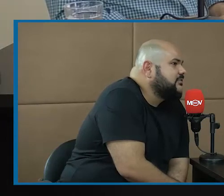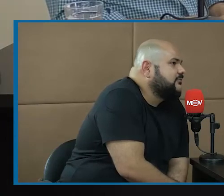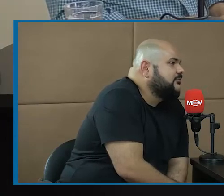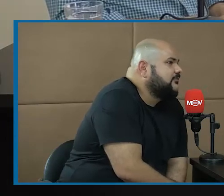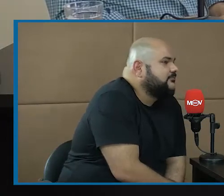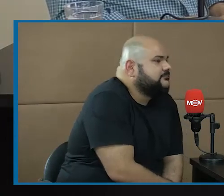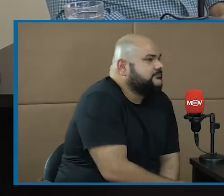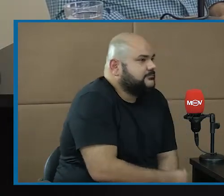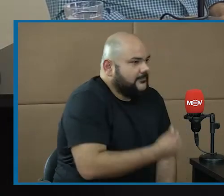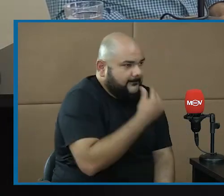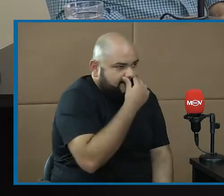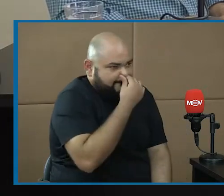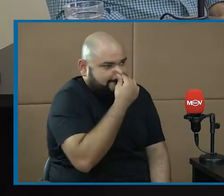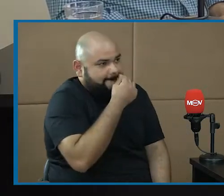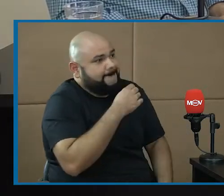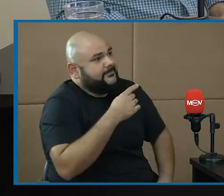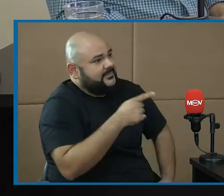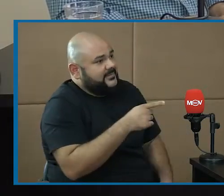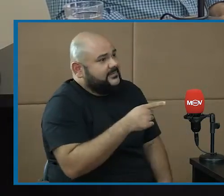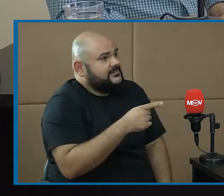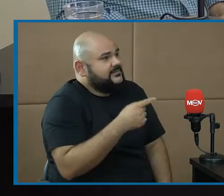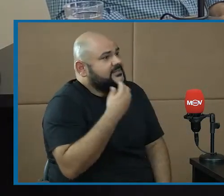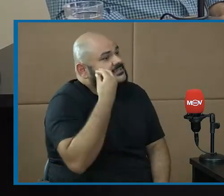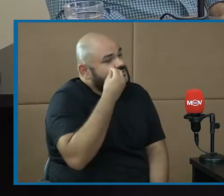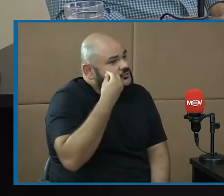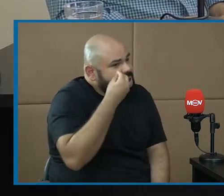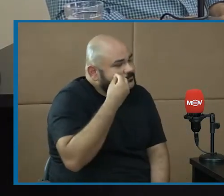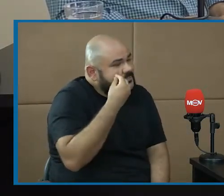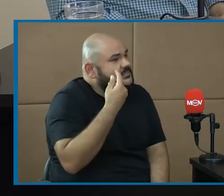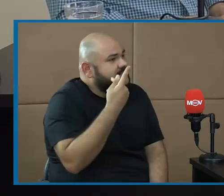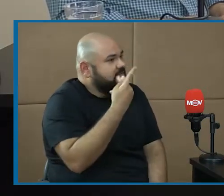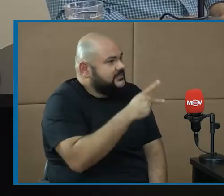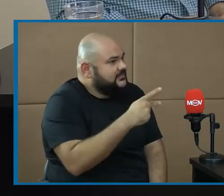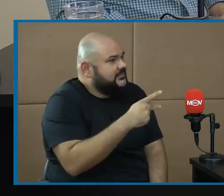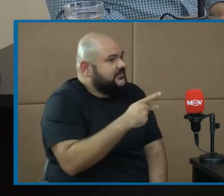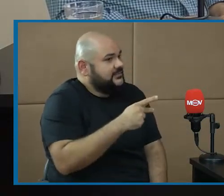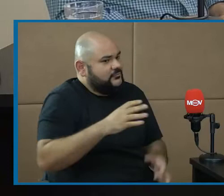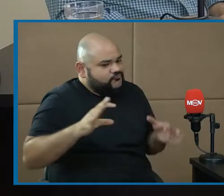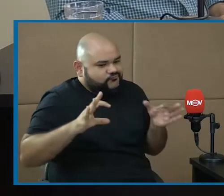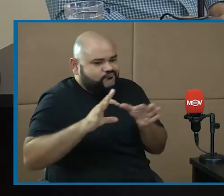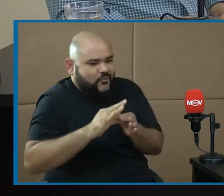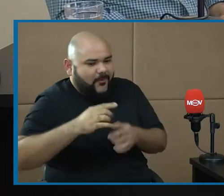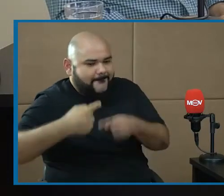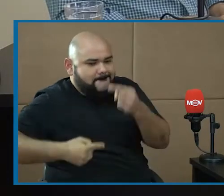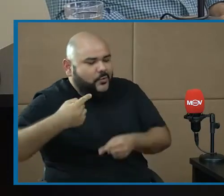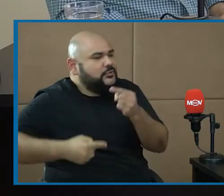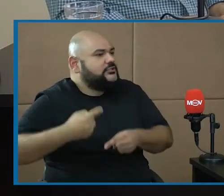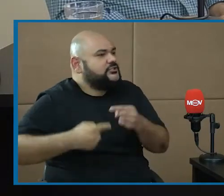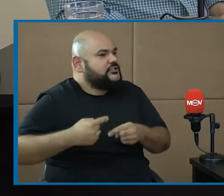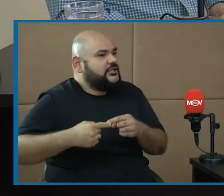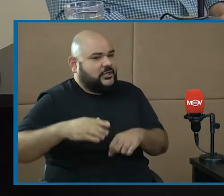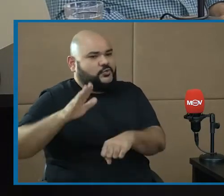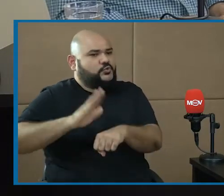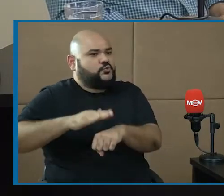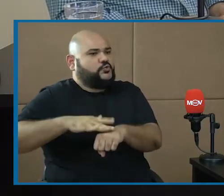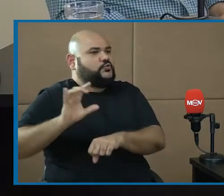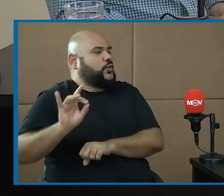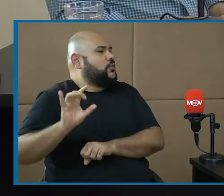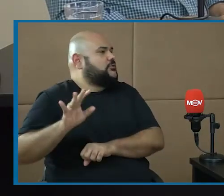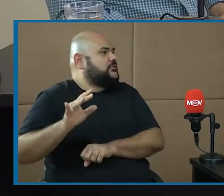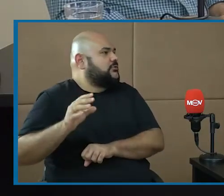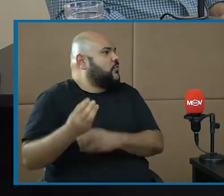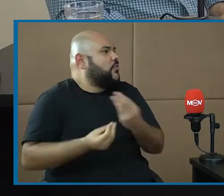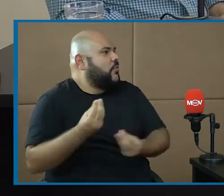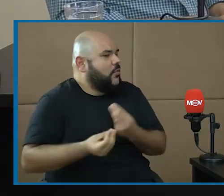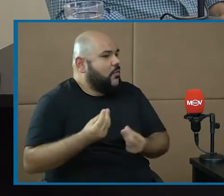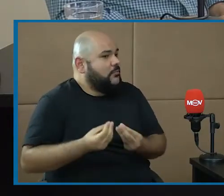que me ensinou. Essa é uma das questões que envolve políticas públicas. A autonomia do cidadão. Porque o surdo, sempre